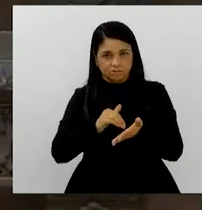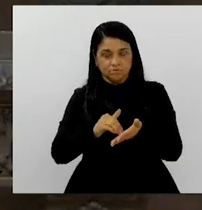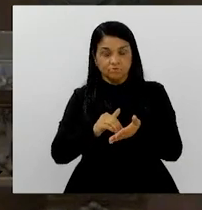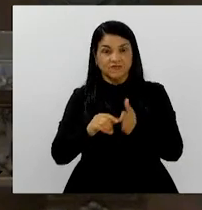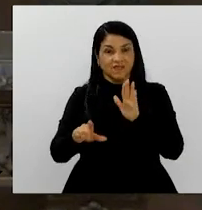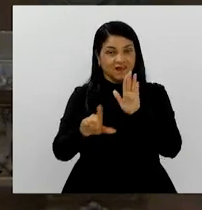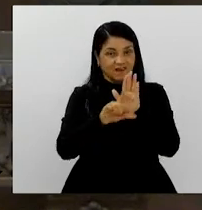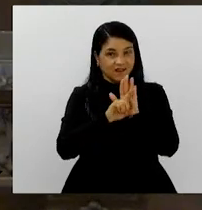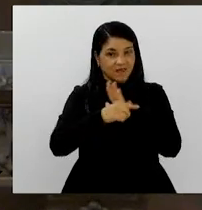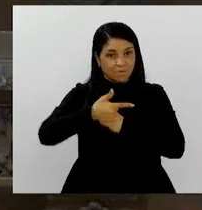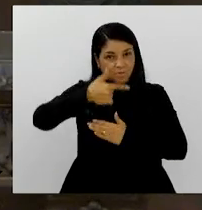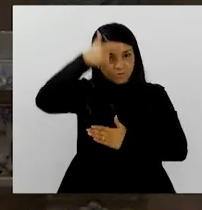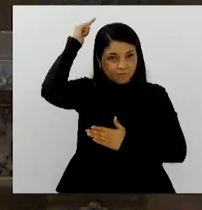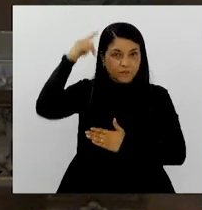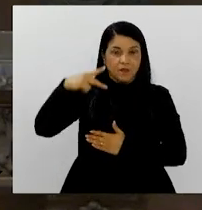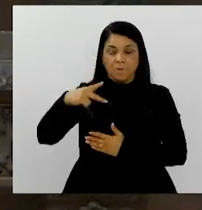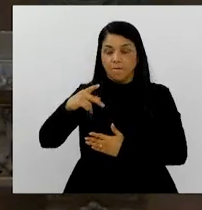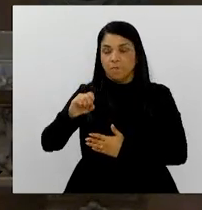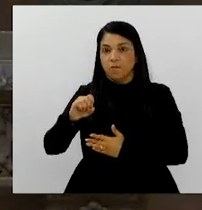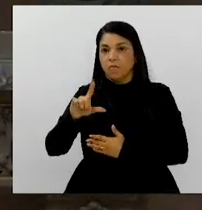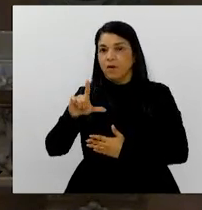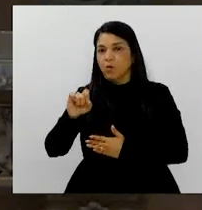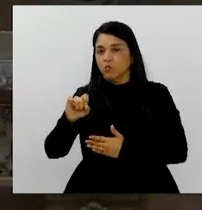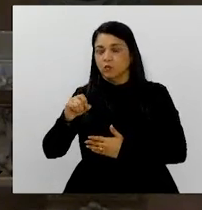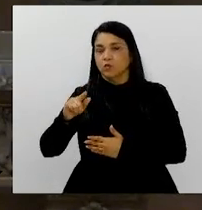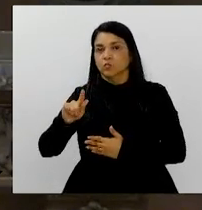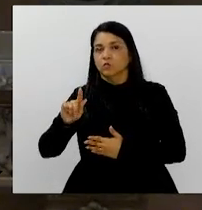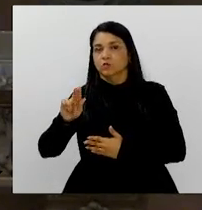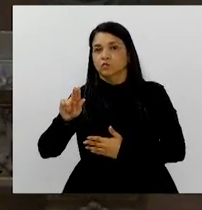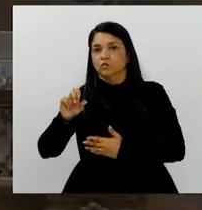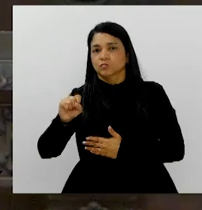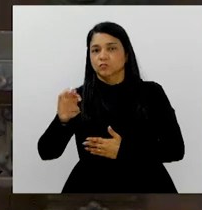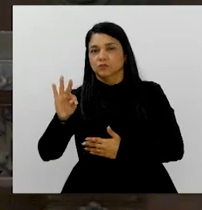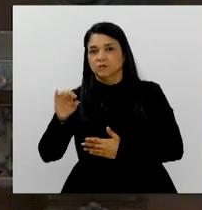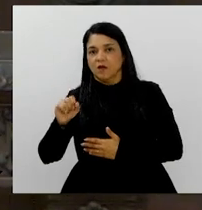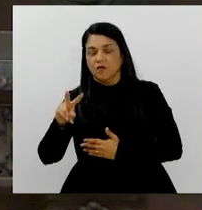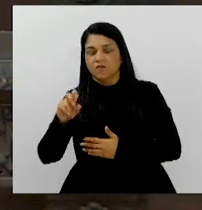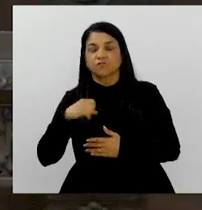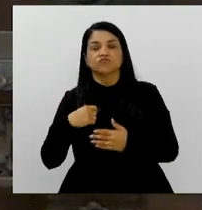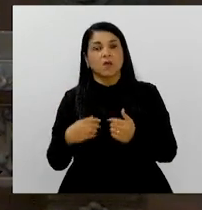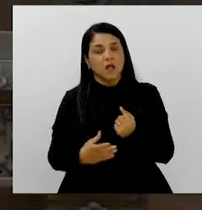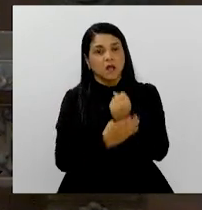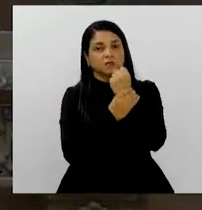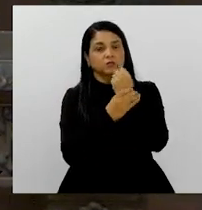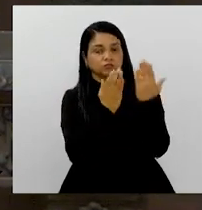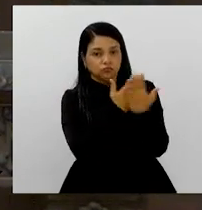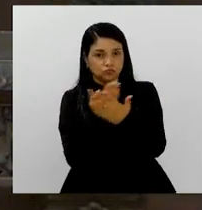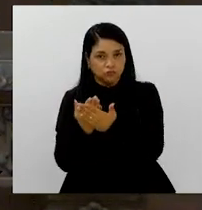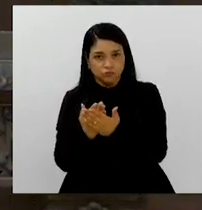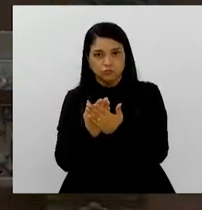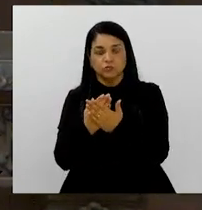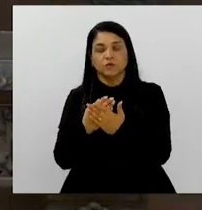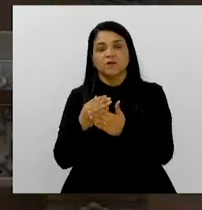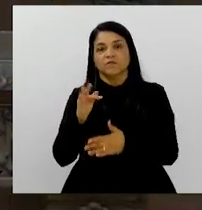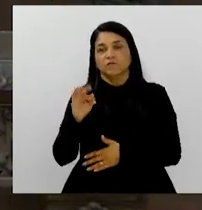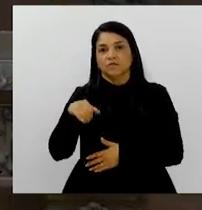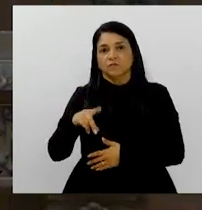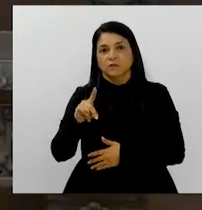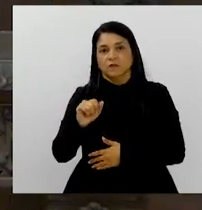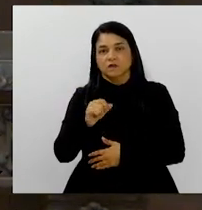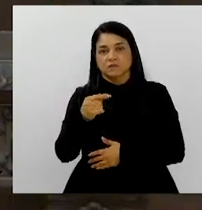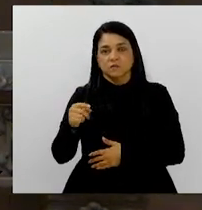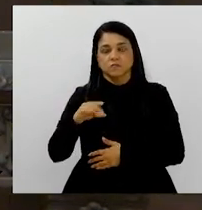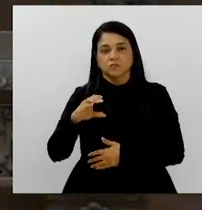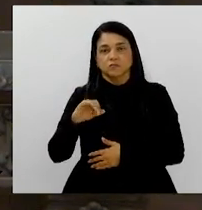Paulo Gustavo, o que foi aportado, garantiu, segundo o estudo da Fundação Getúlio Vargas, assegurar de